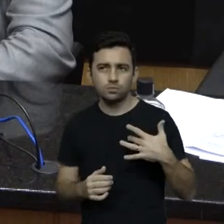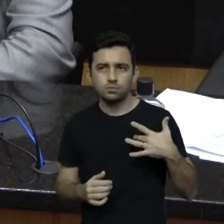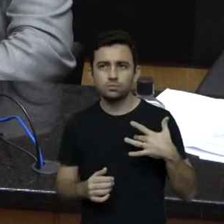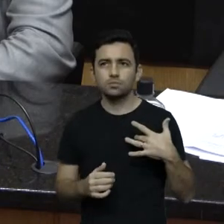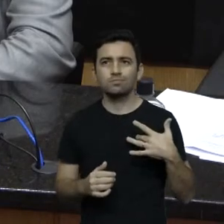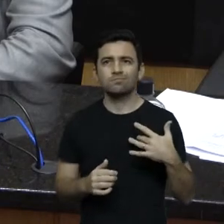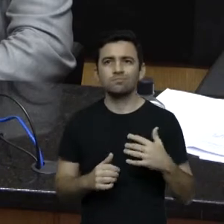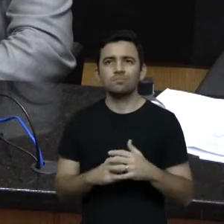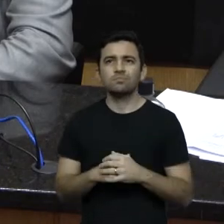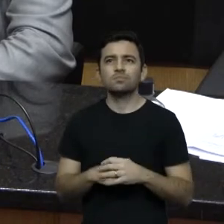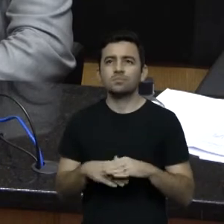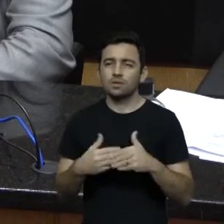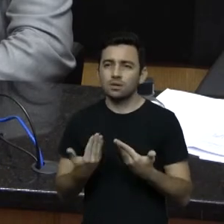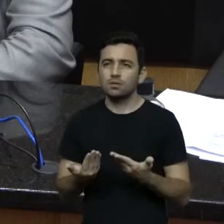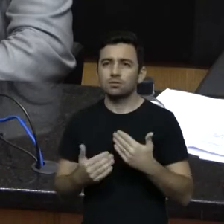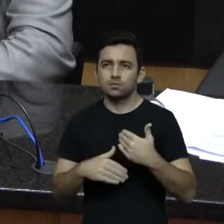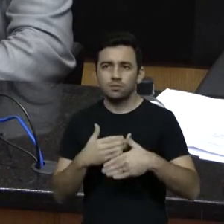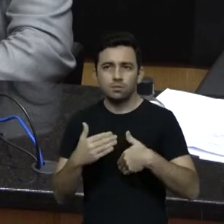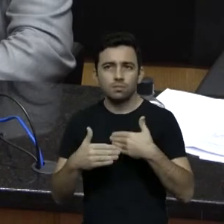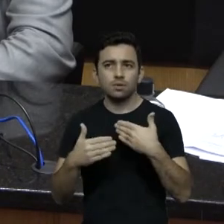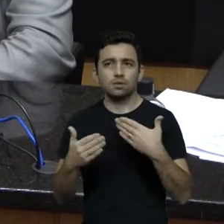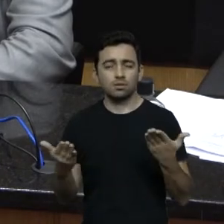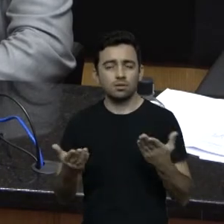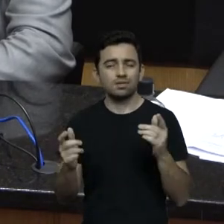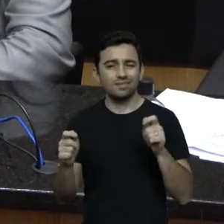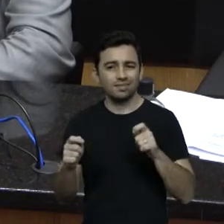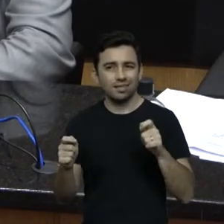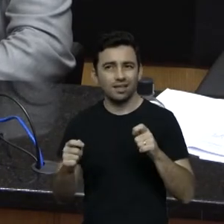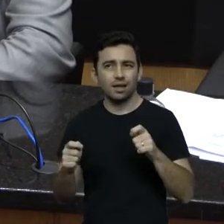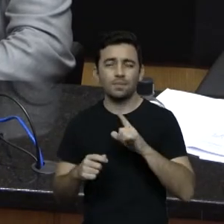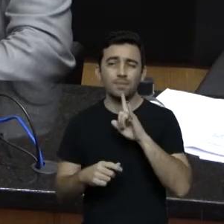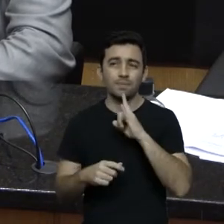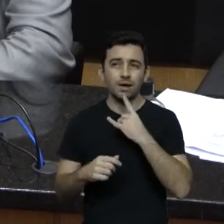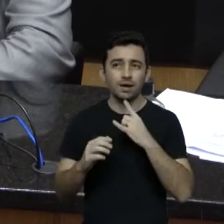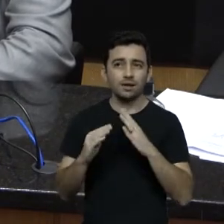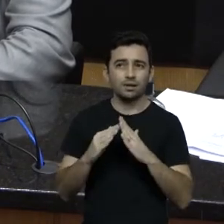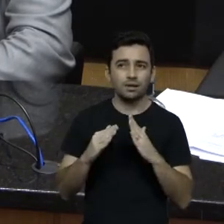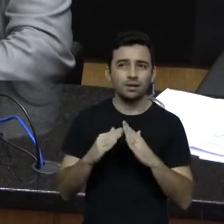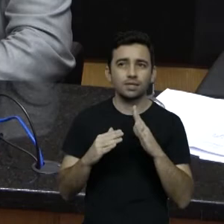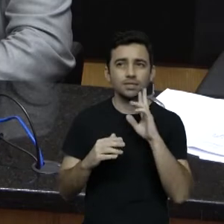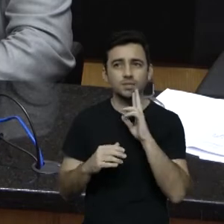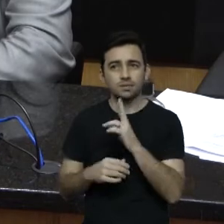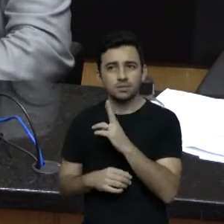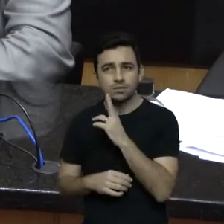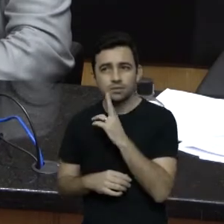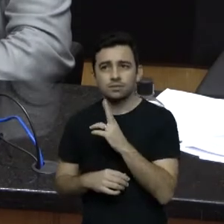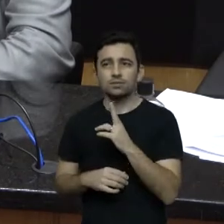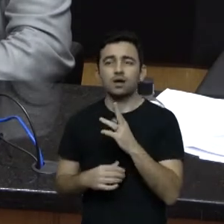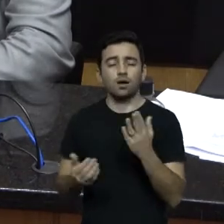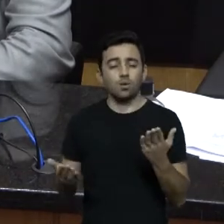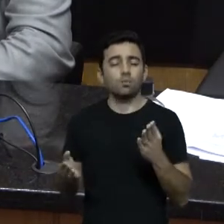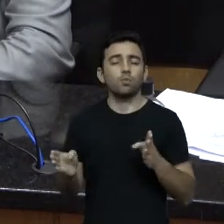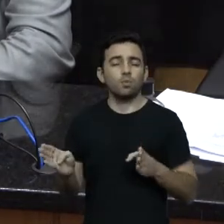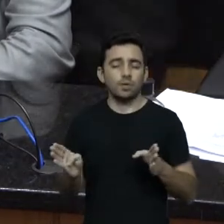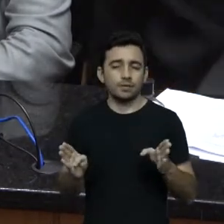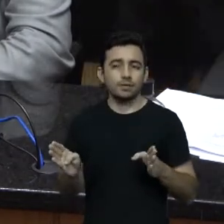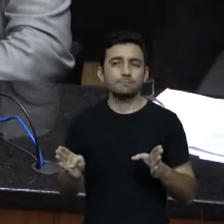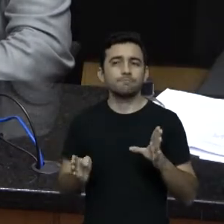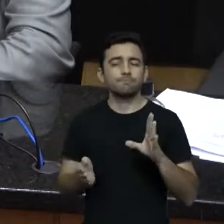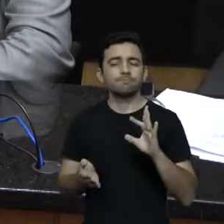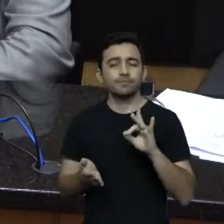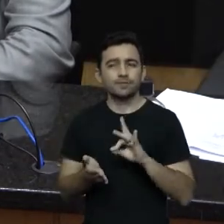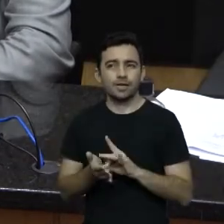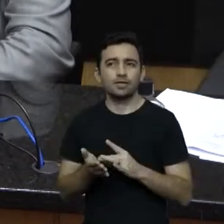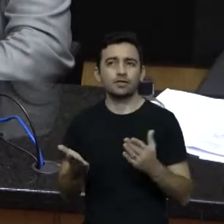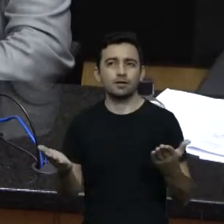a gente vai sim poder ajudar o setor de bares e restaurantes que merece mas o momento EA hora Infelizmente ainda